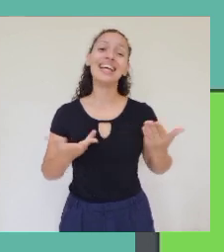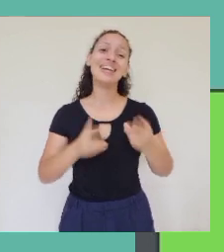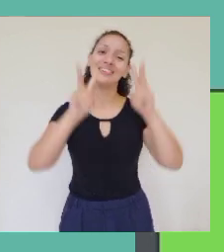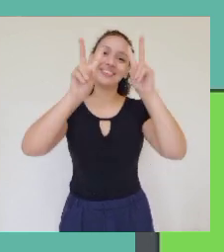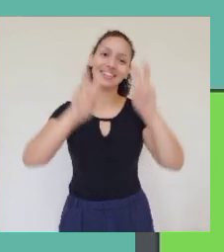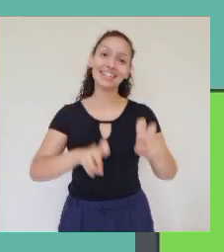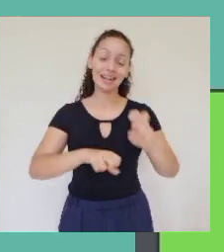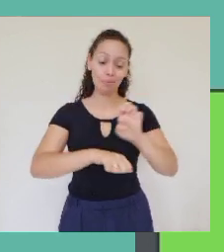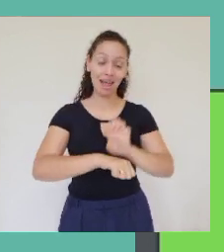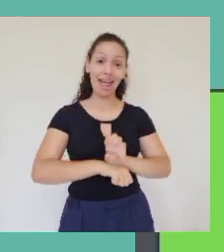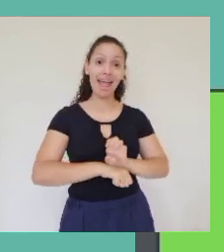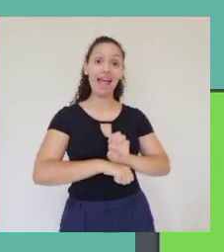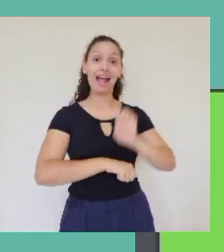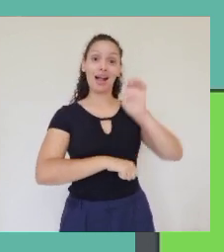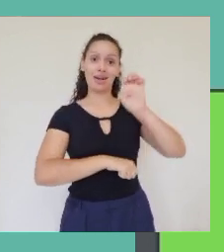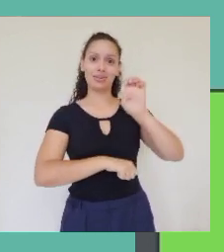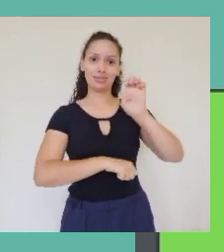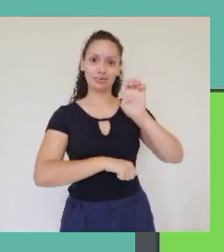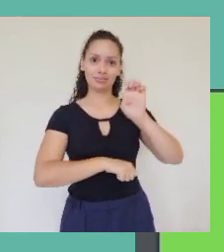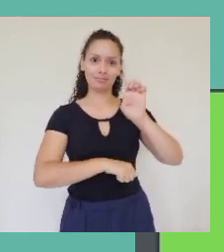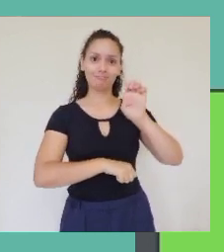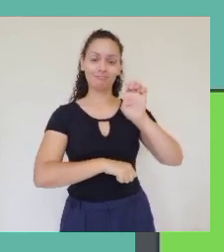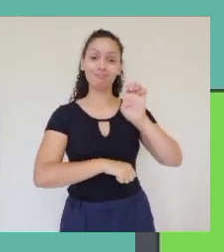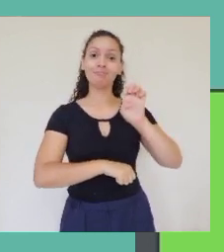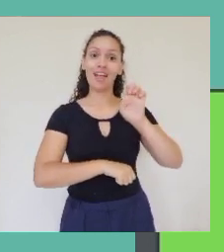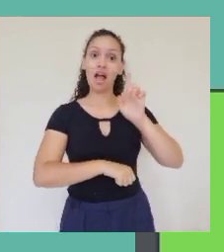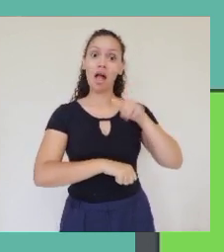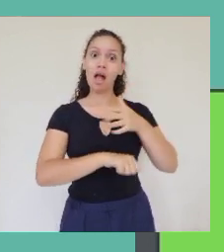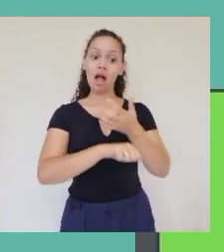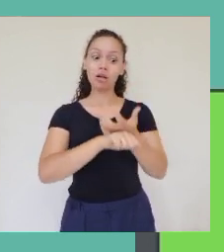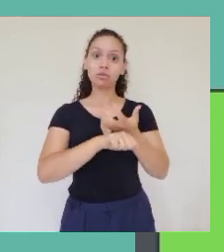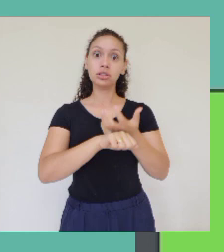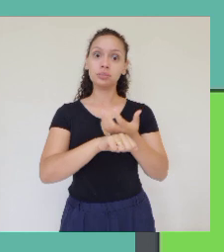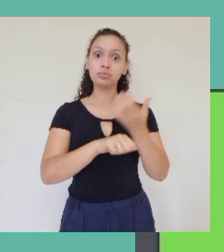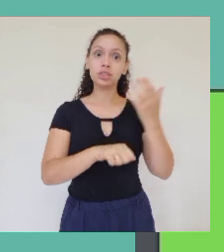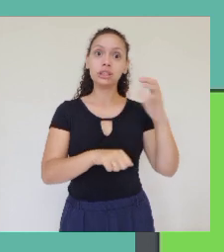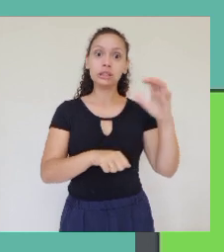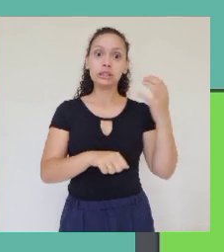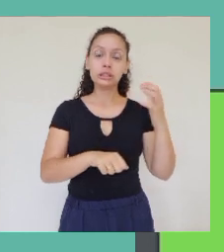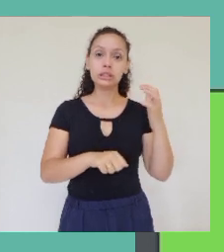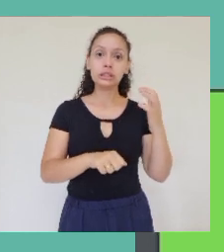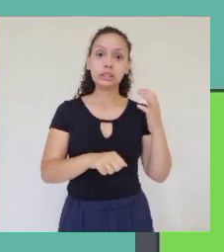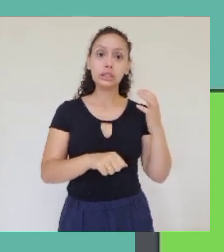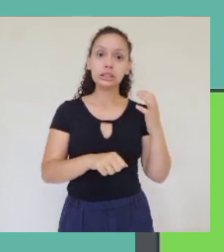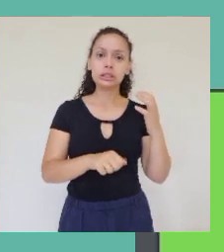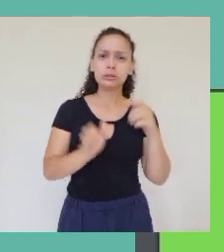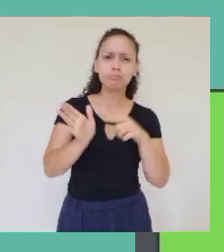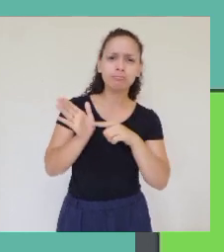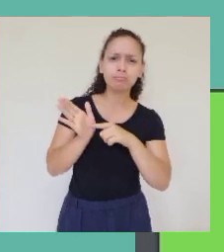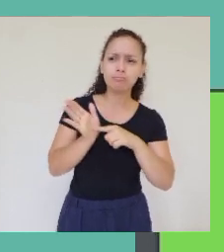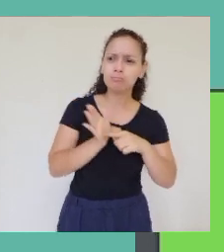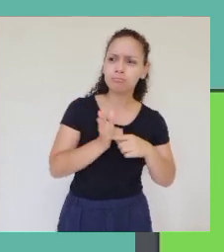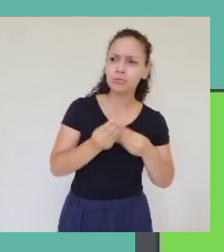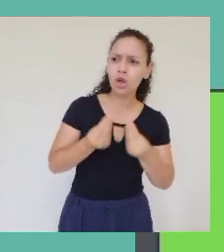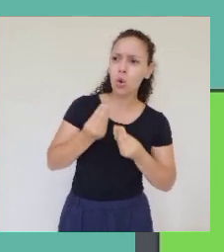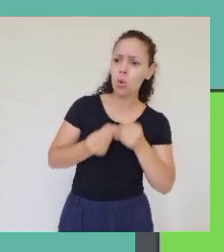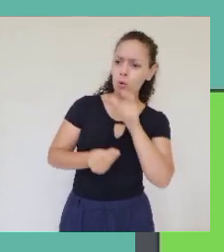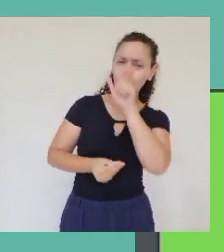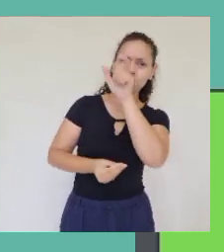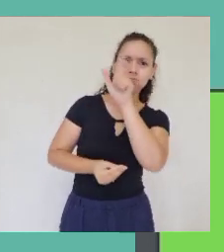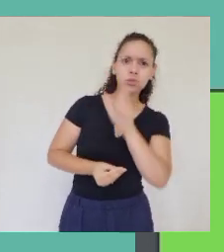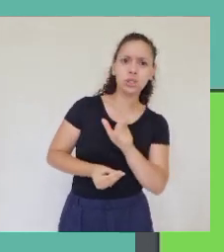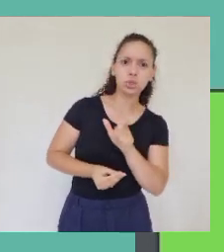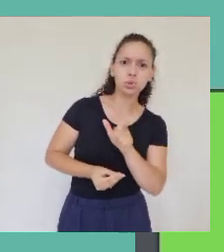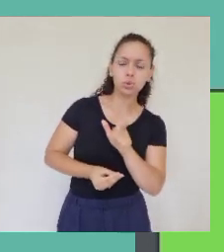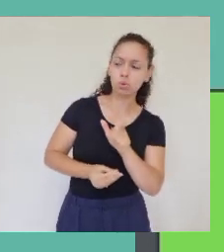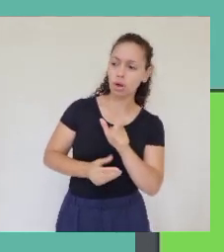pouquinho, ela é uma disciplina, a ciência, que vai estudar o indivíduo no espaço diante das suas atividades